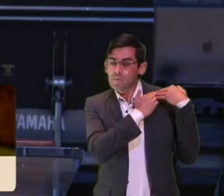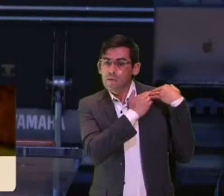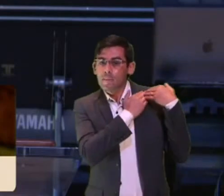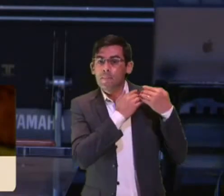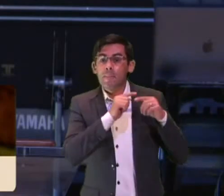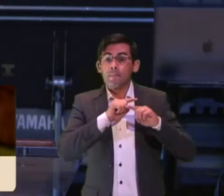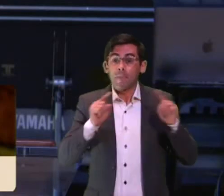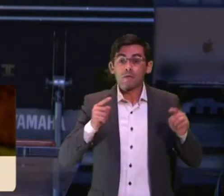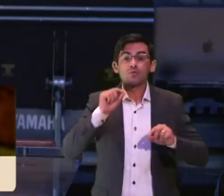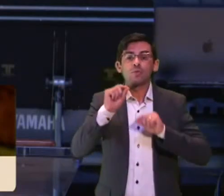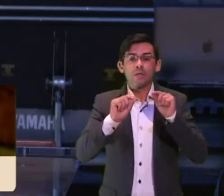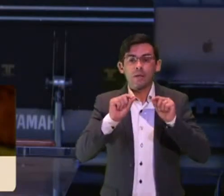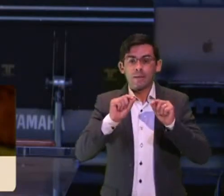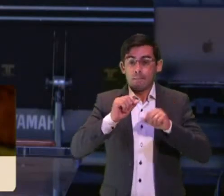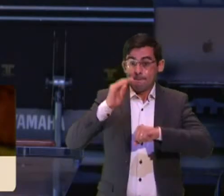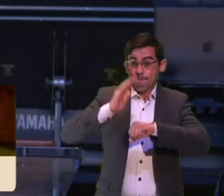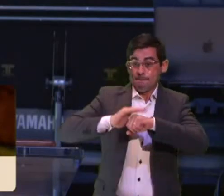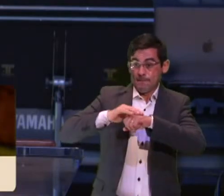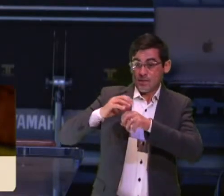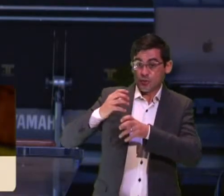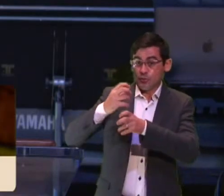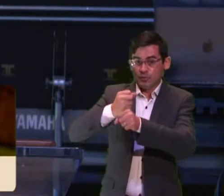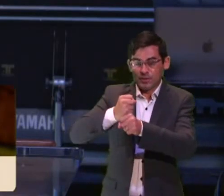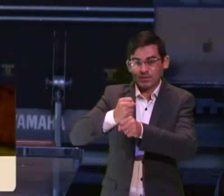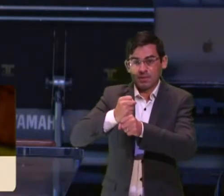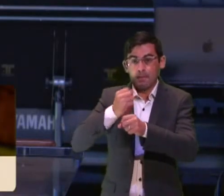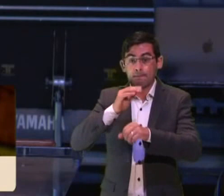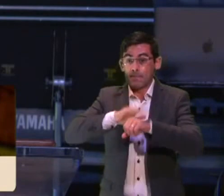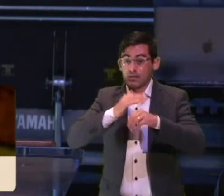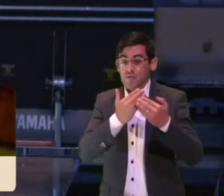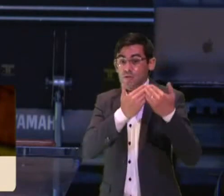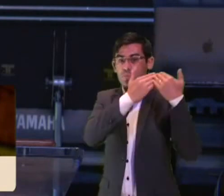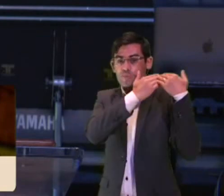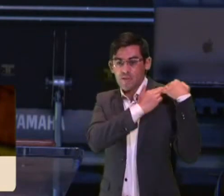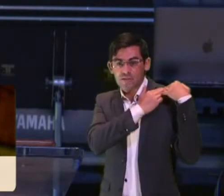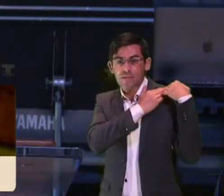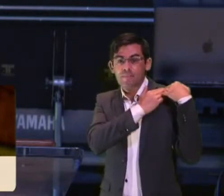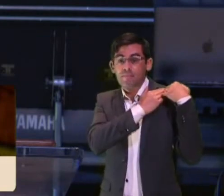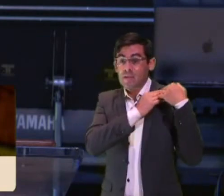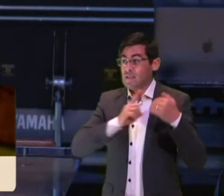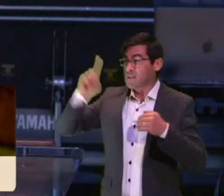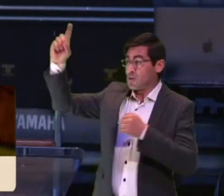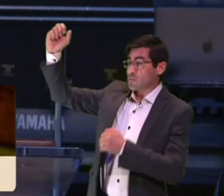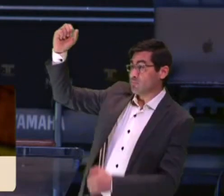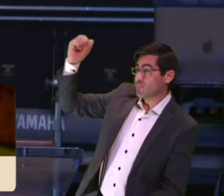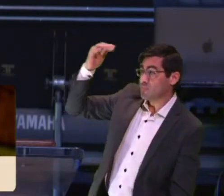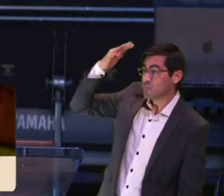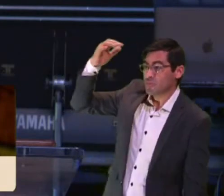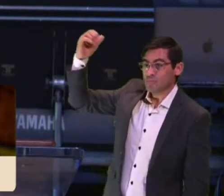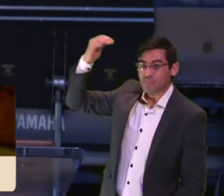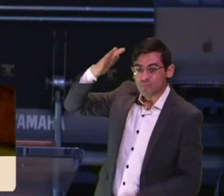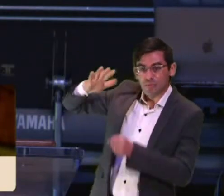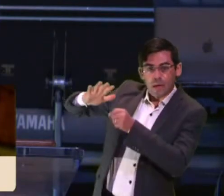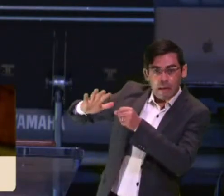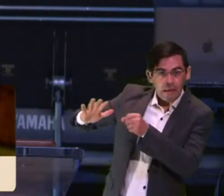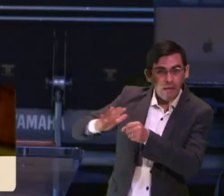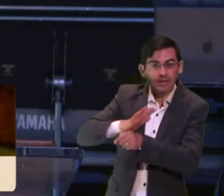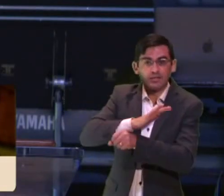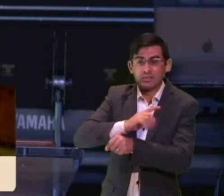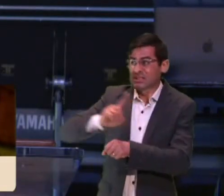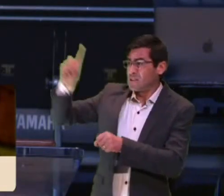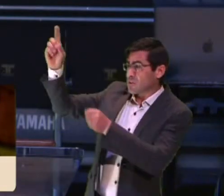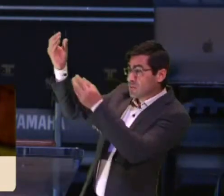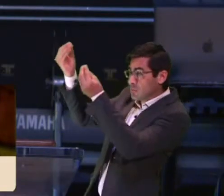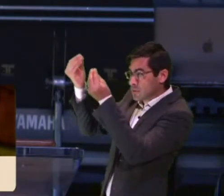é: quanto mais confiança, mais depósitos da graça de Deus, mais recursos